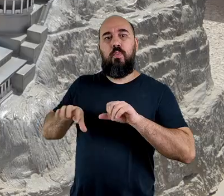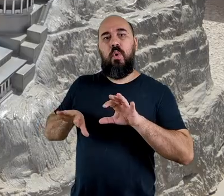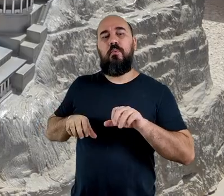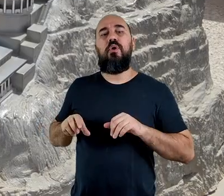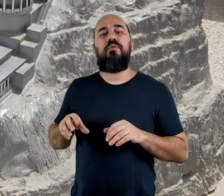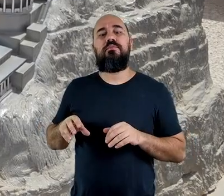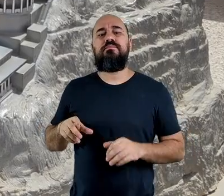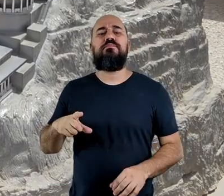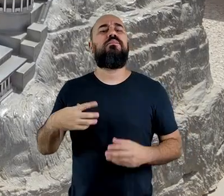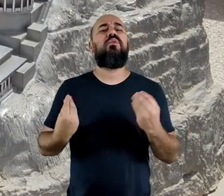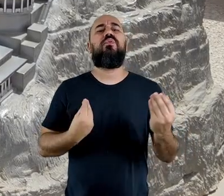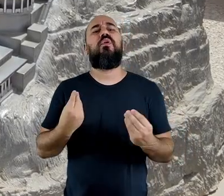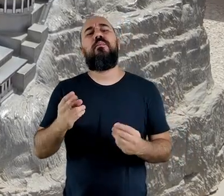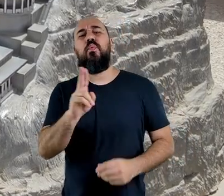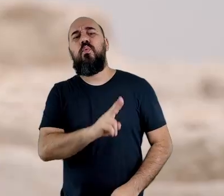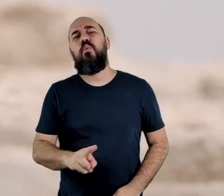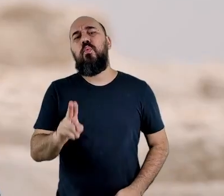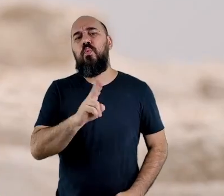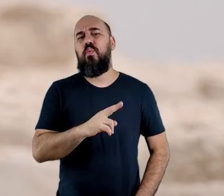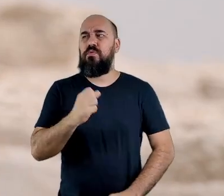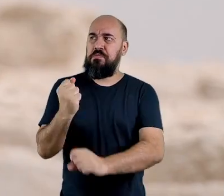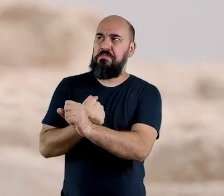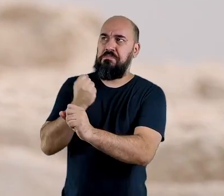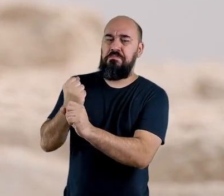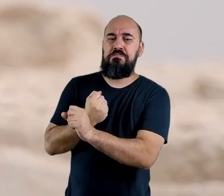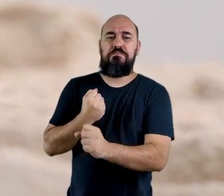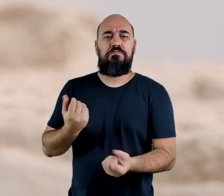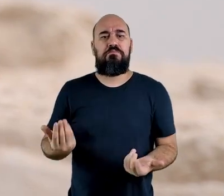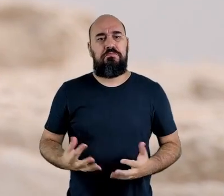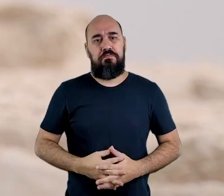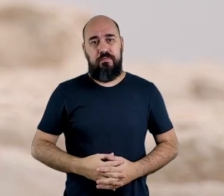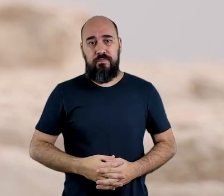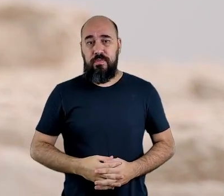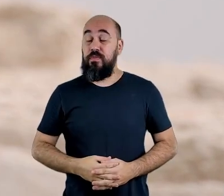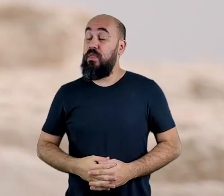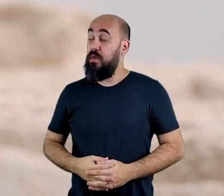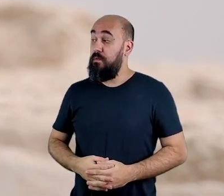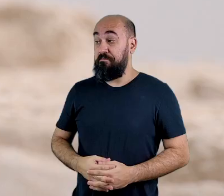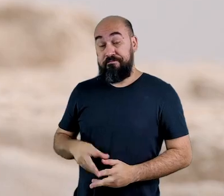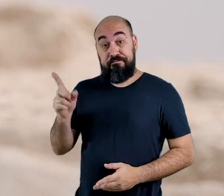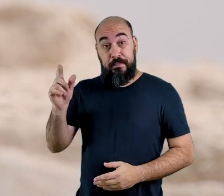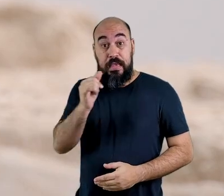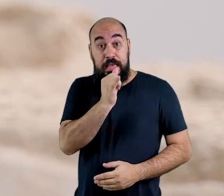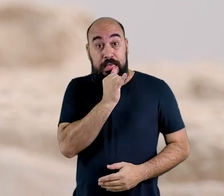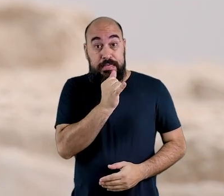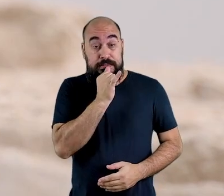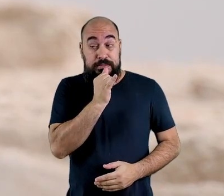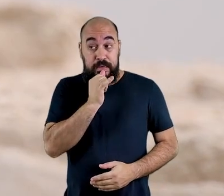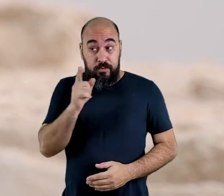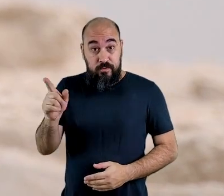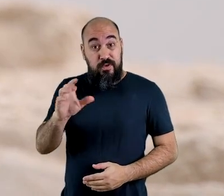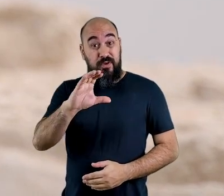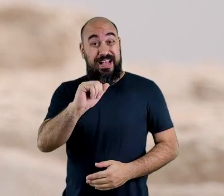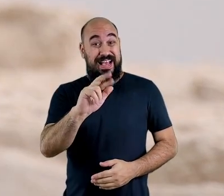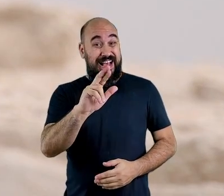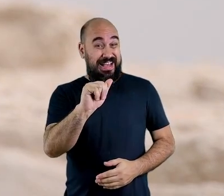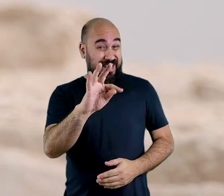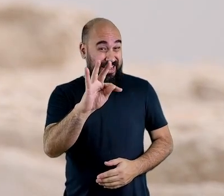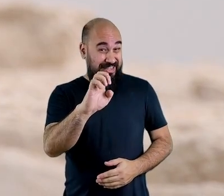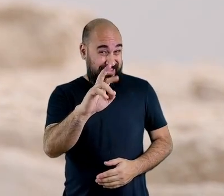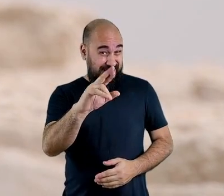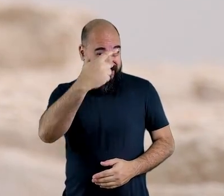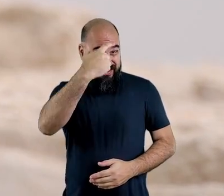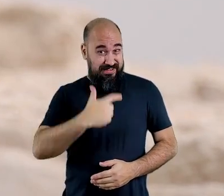que Herodes acaba utilizando em suas construções? Então, talvez esse seja um dos exemplos mais loucos sobre o caráter de Herodes. Como